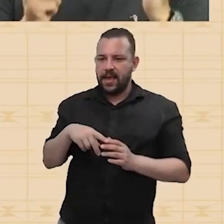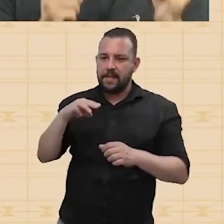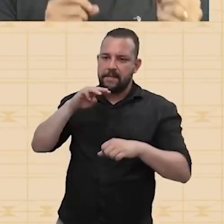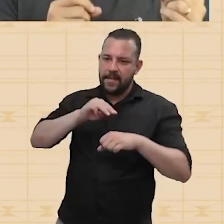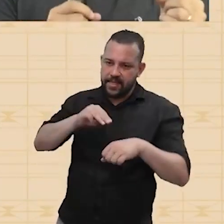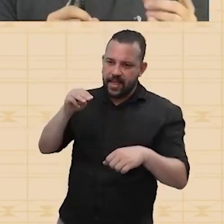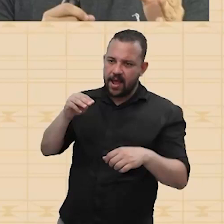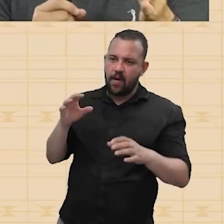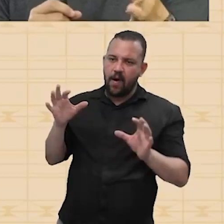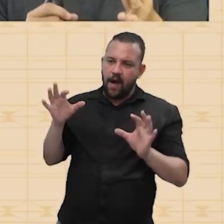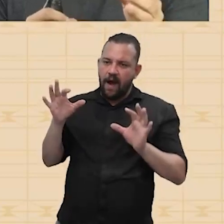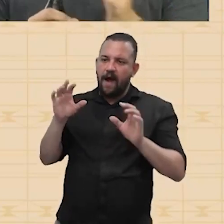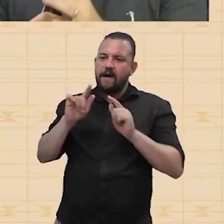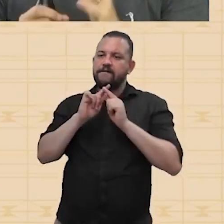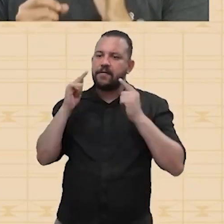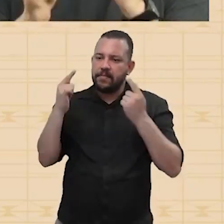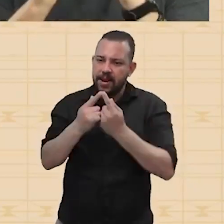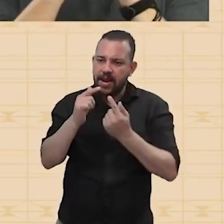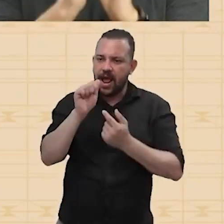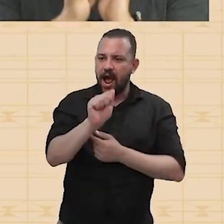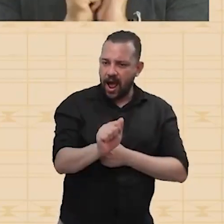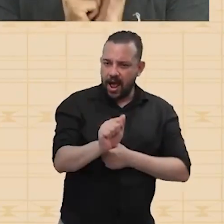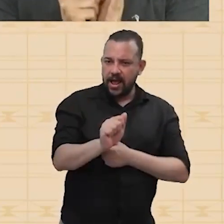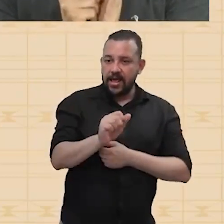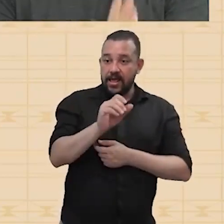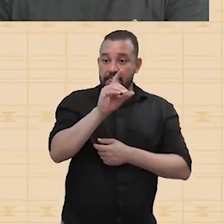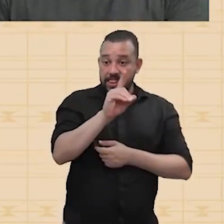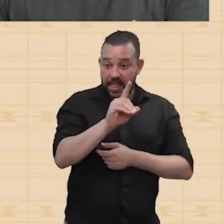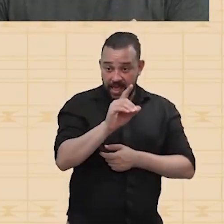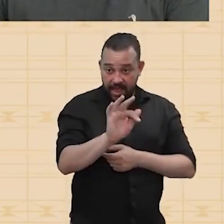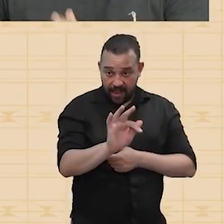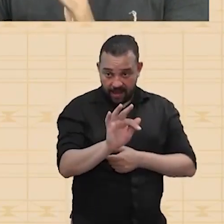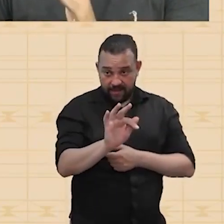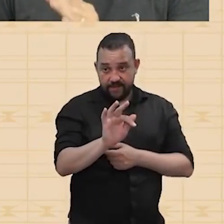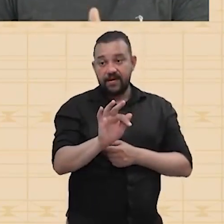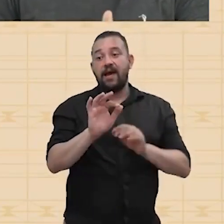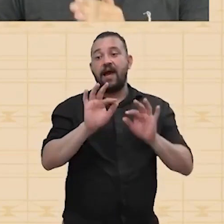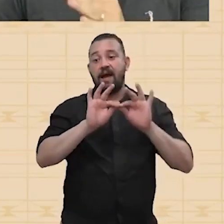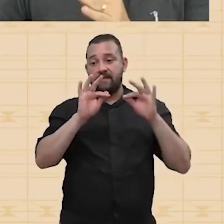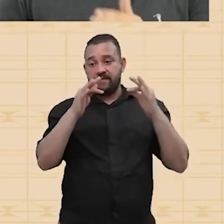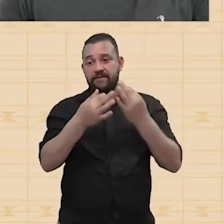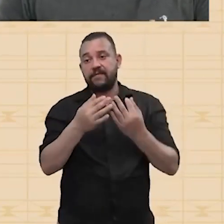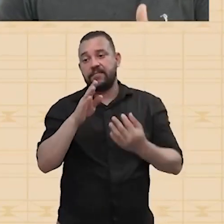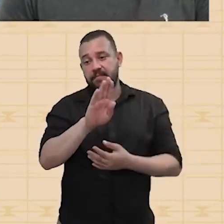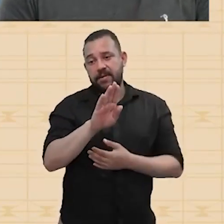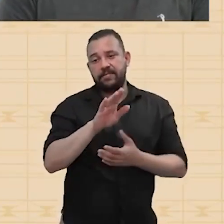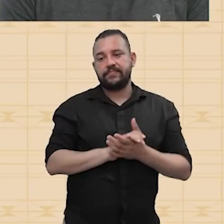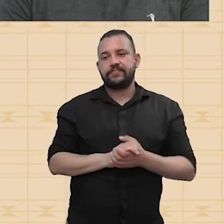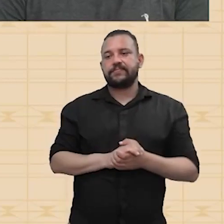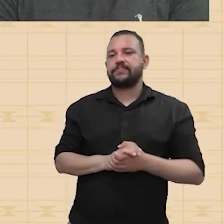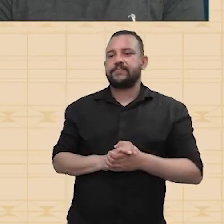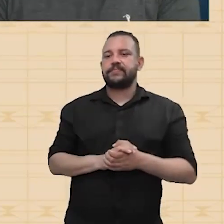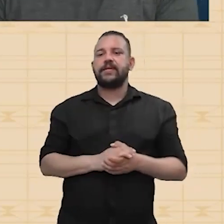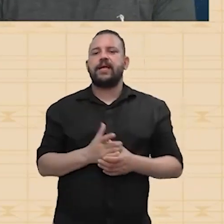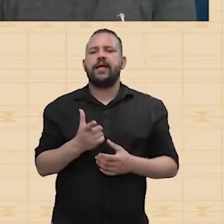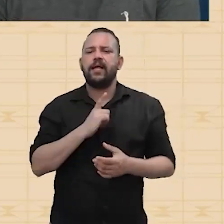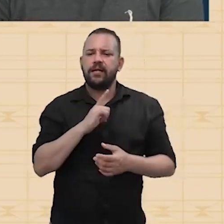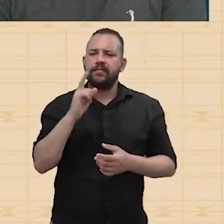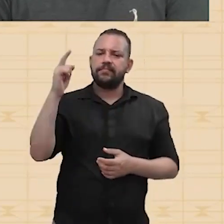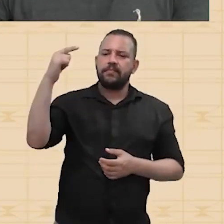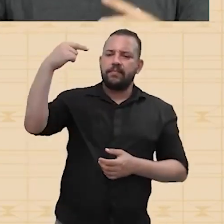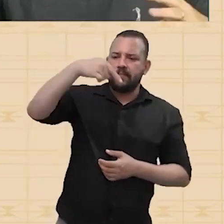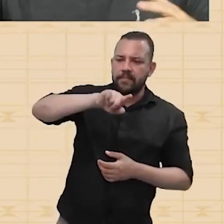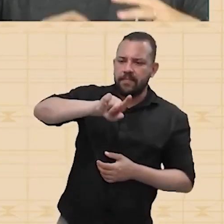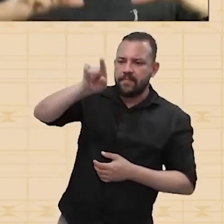família A e D e F à família B. Aí eu tenho a distribuição aí eletrônica, o diagrama